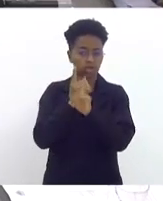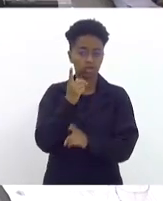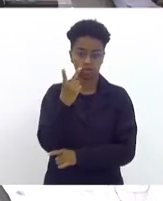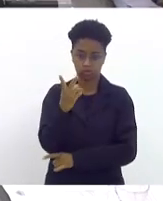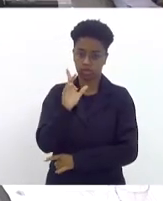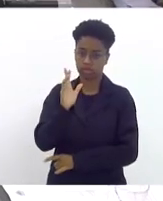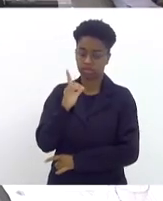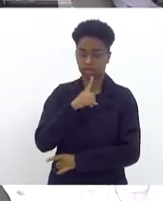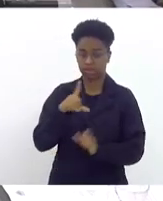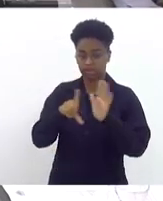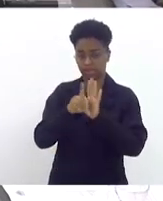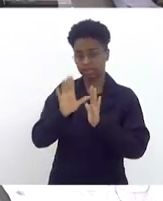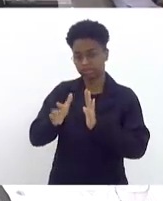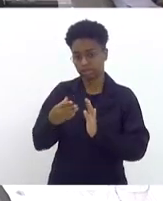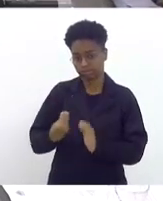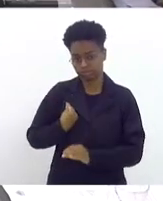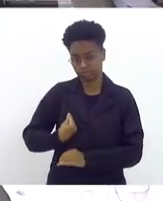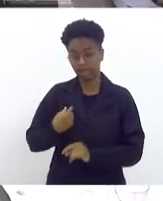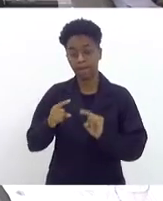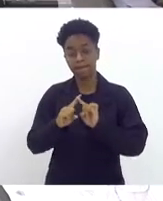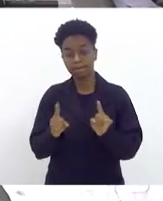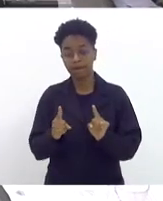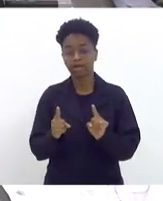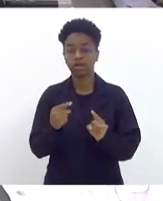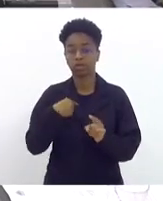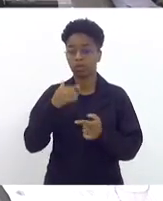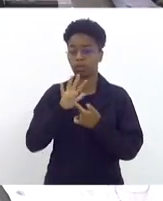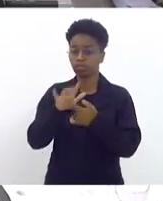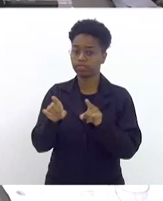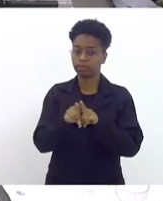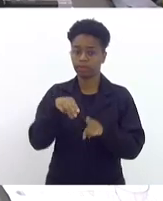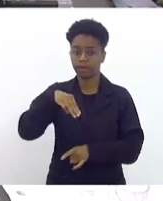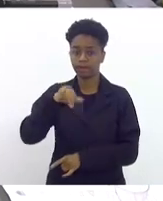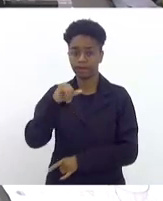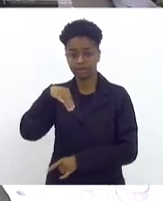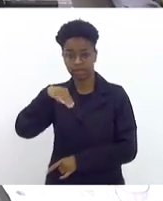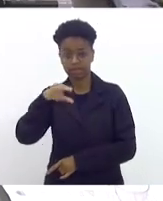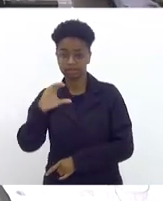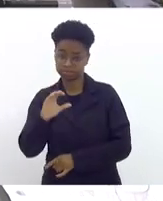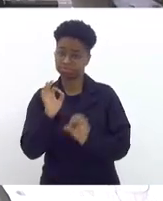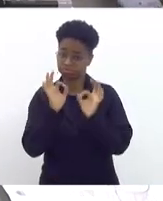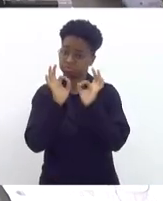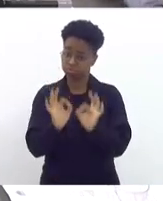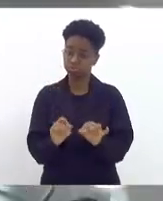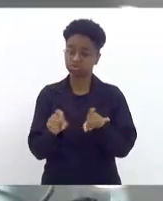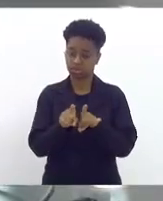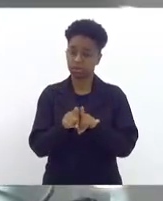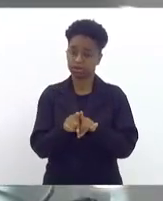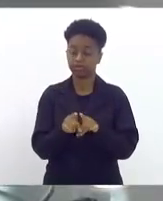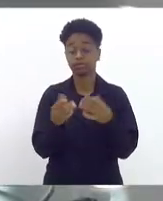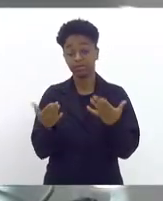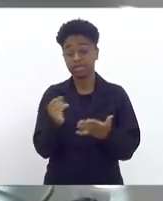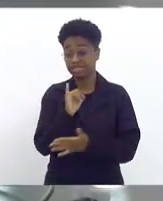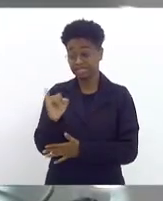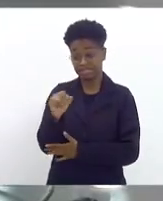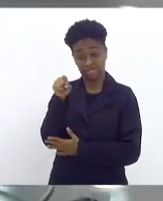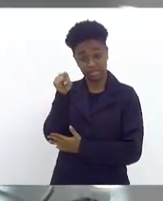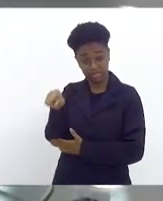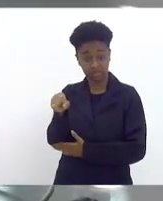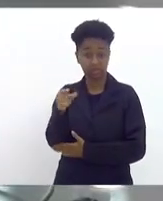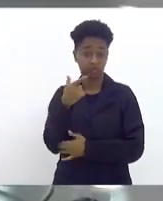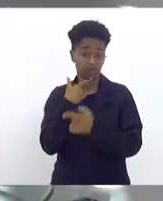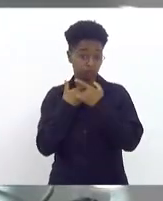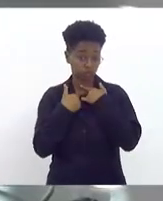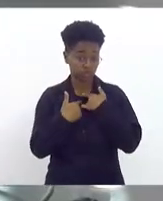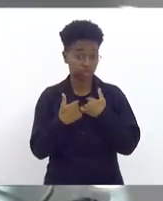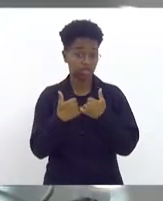de vossa excelência Mas é destaco aqui o esforço do deputado domínio que é muito justo legítimo Então se vossa excelência quiser